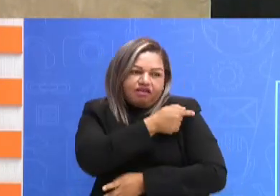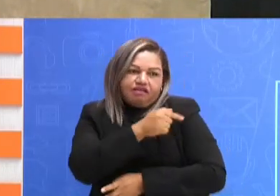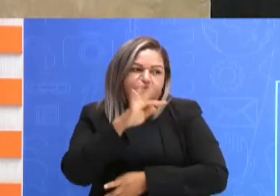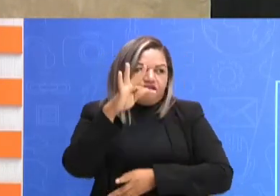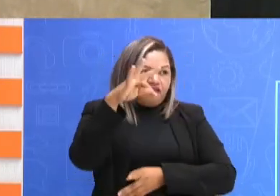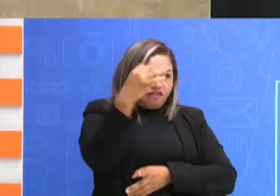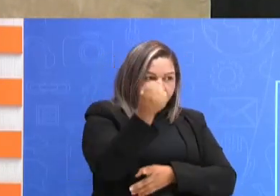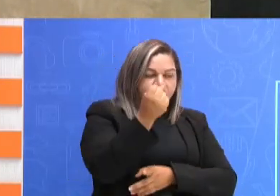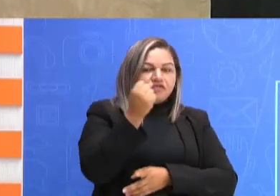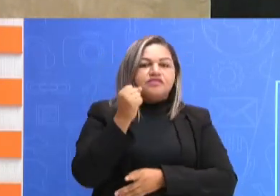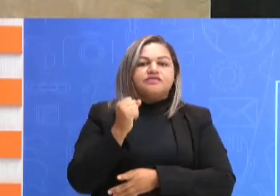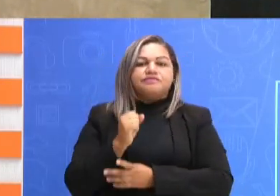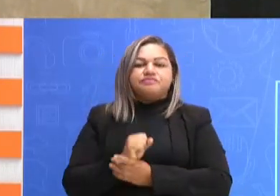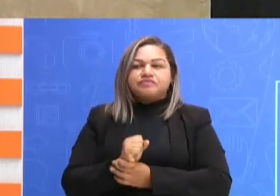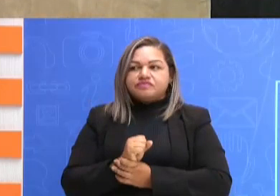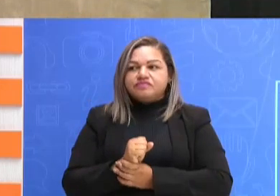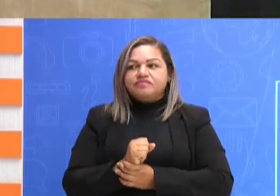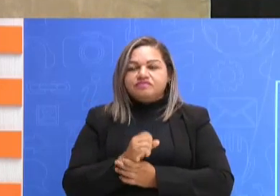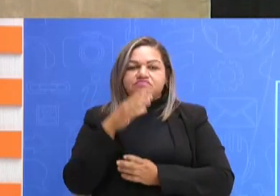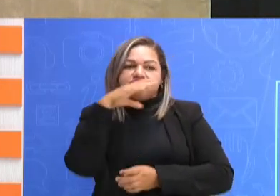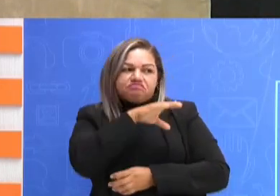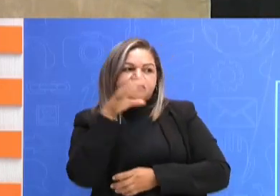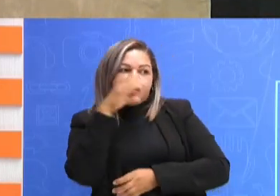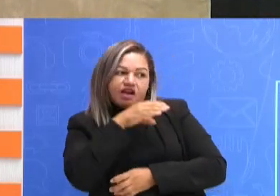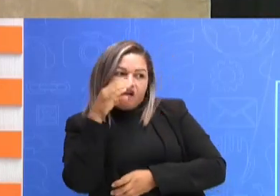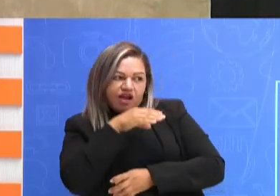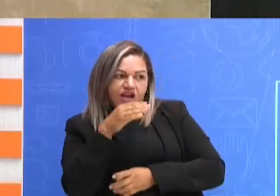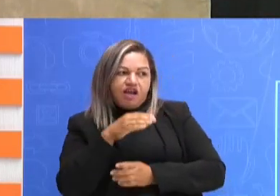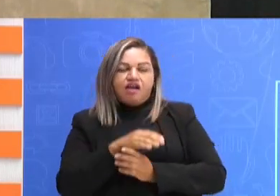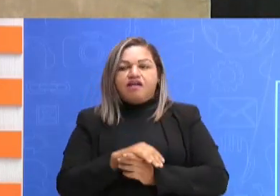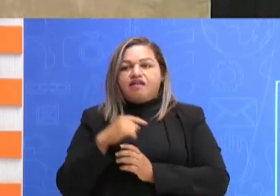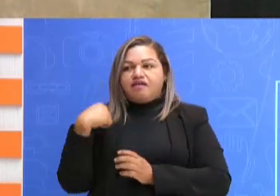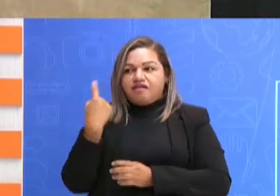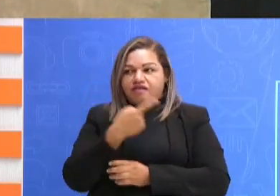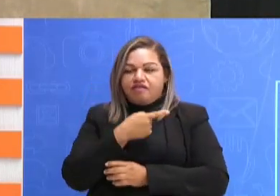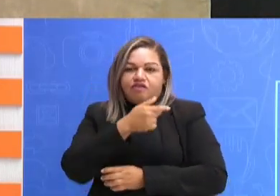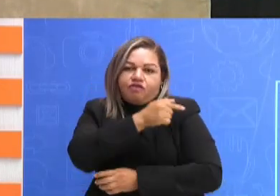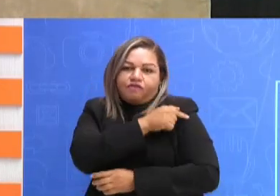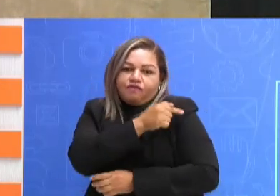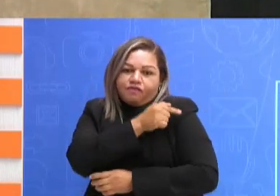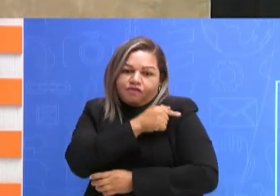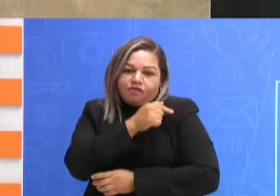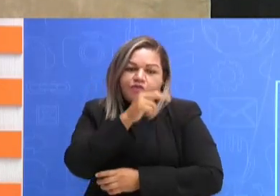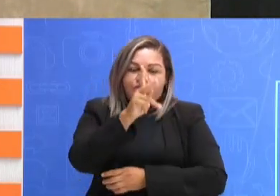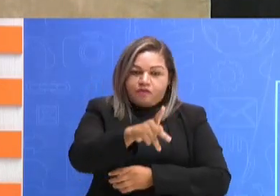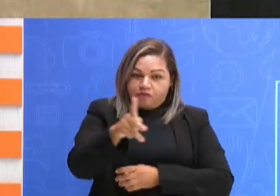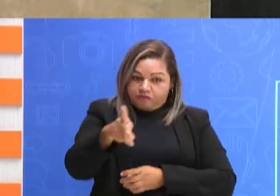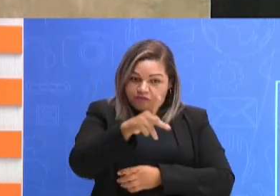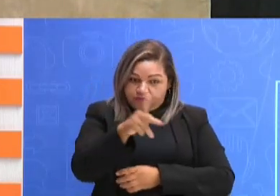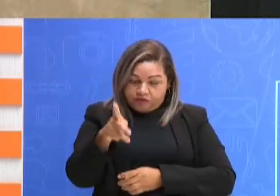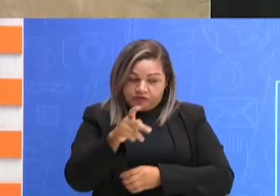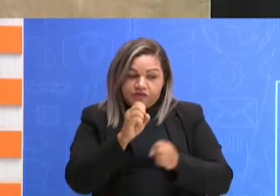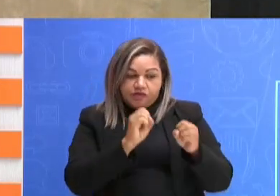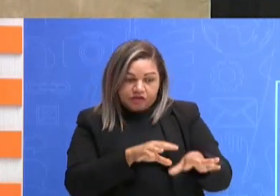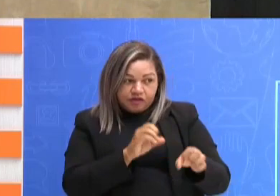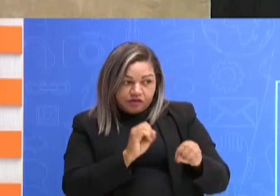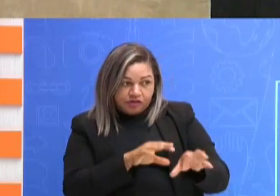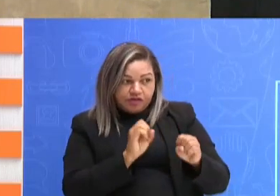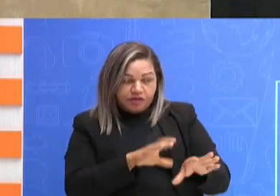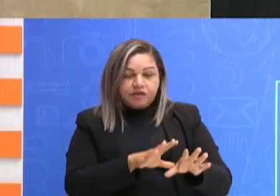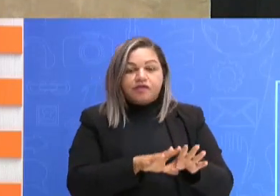para todos, né? Já zerou? E vale rápido, muito rápido. E vale se assaltar. Nós vacinamos os professores da